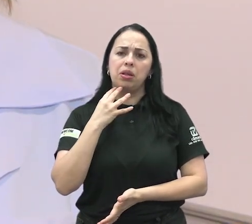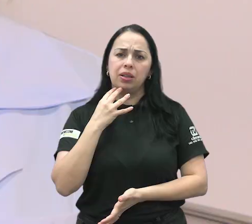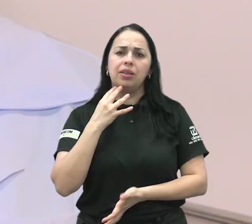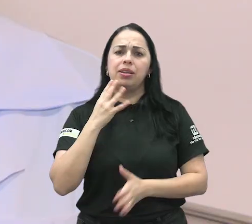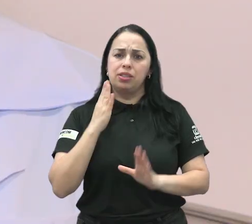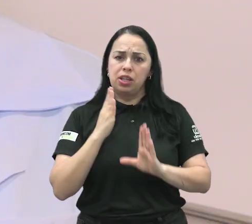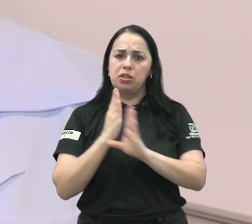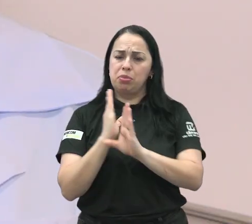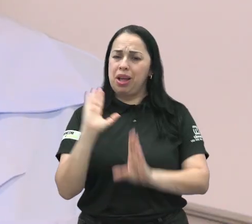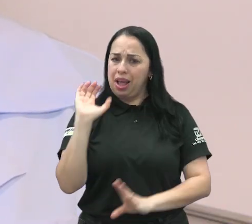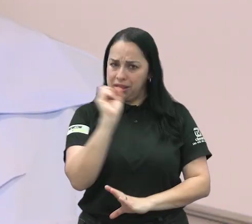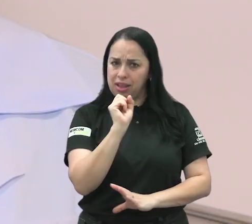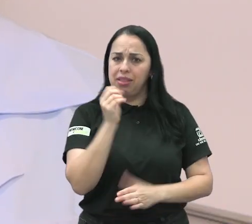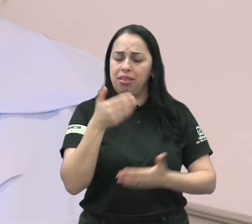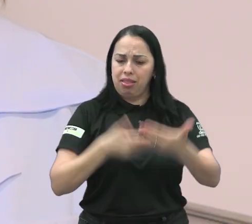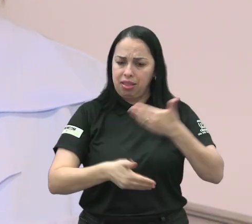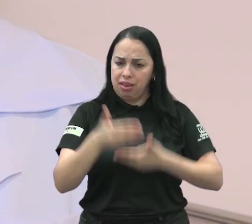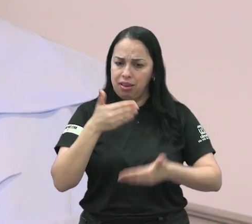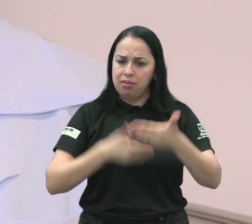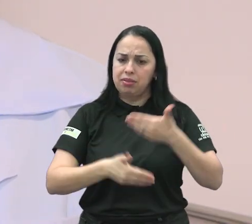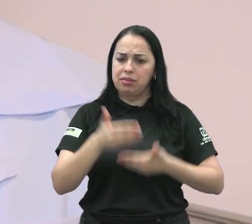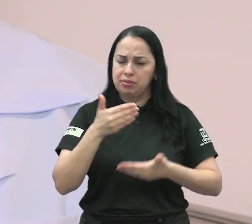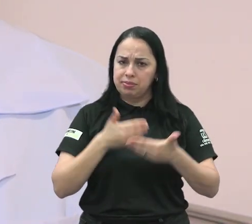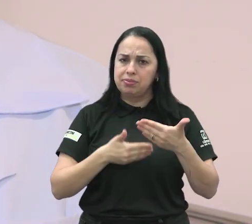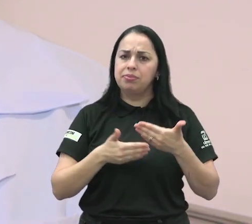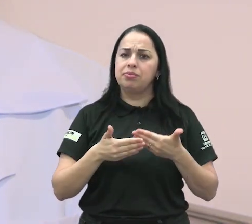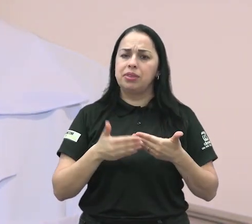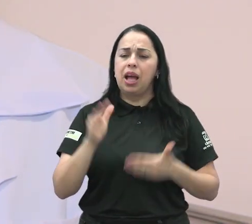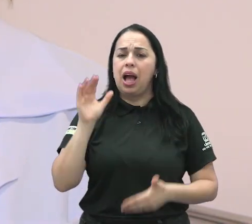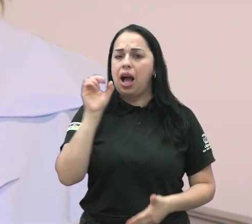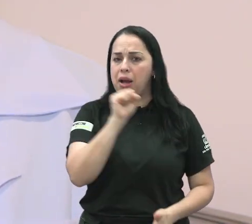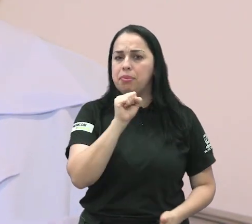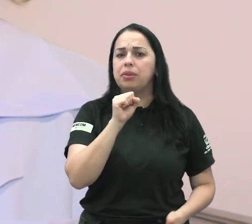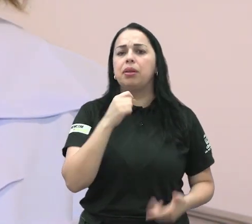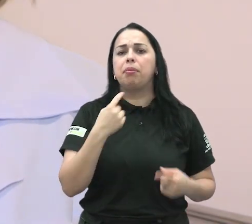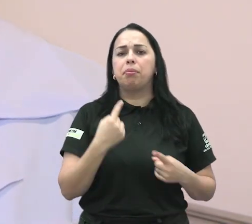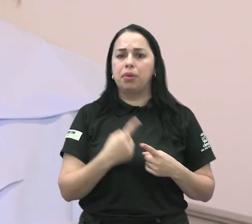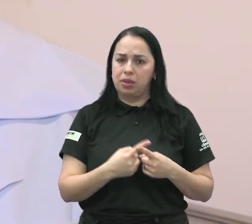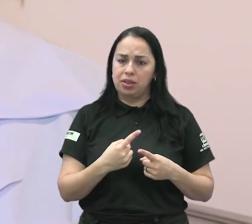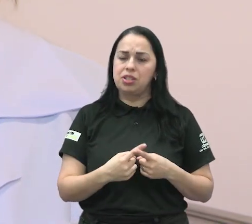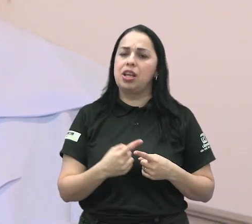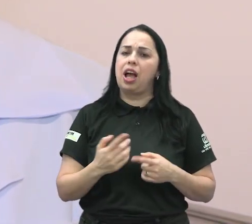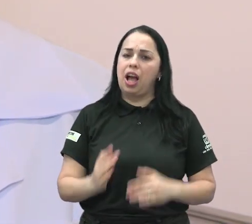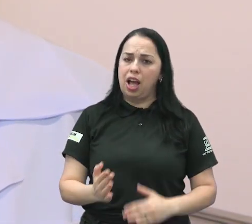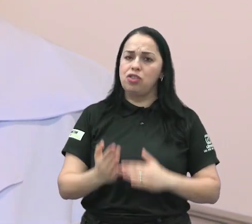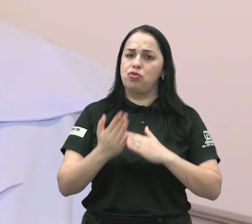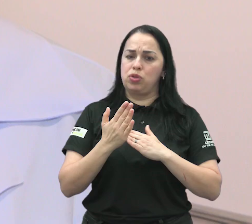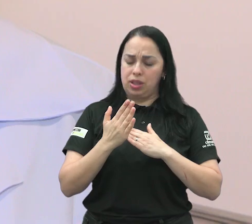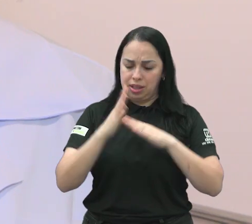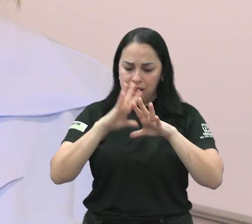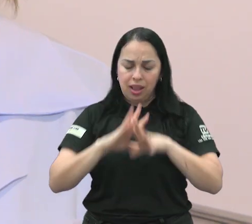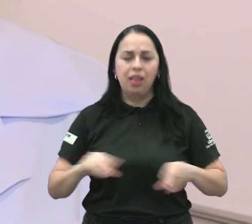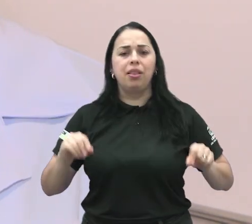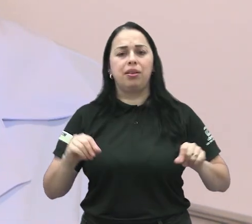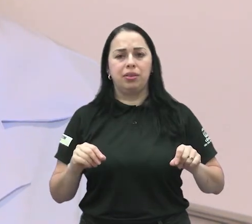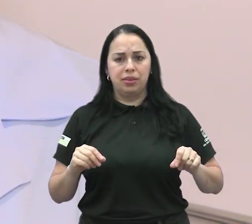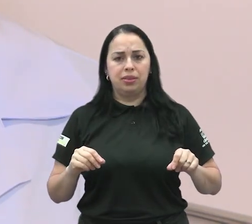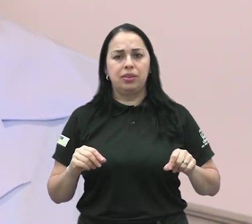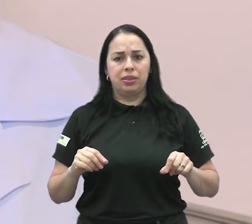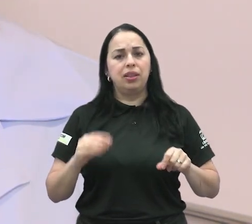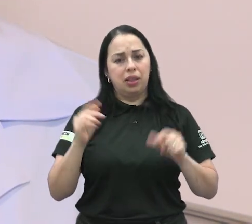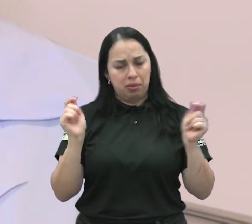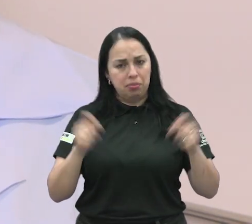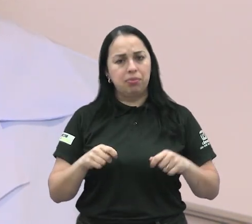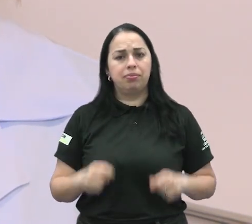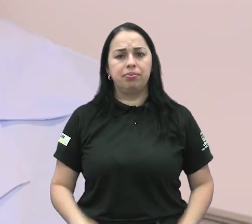linfoma, diagnosticar precocemente e tratar, se for o caso, o mais rápido possível, porque isso faz diferença na sobrevida